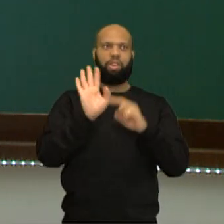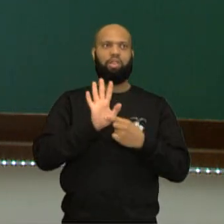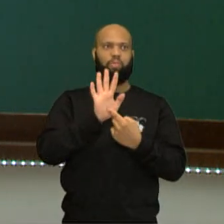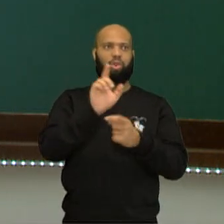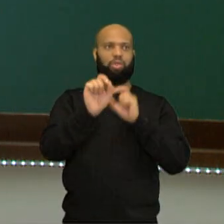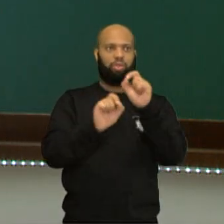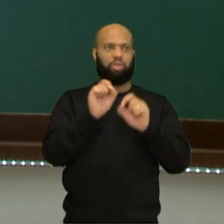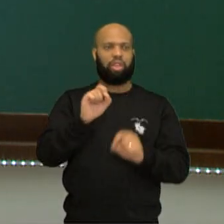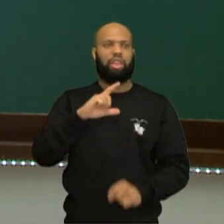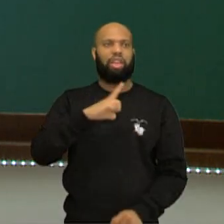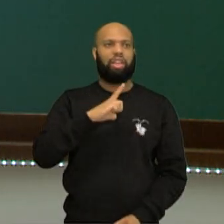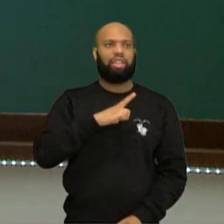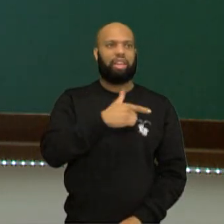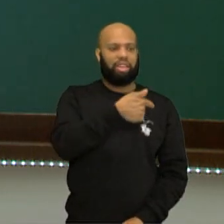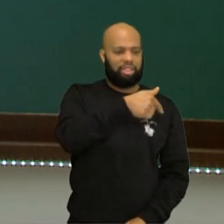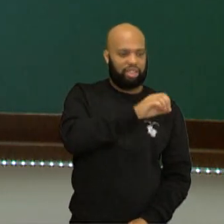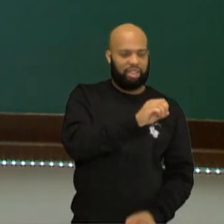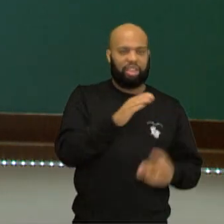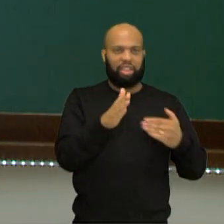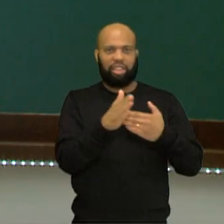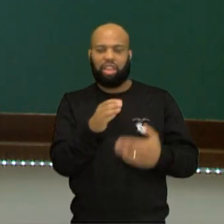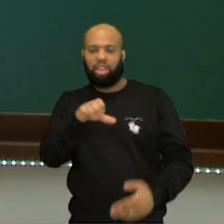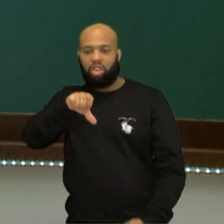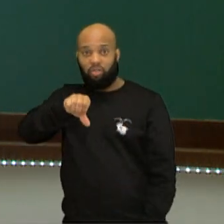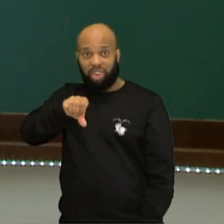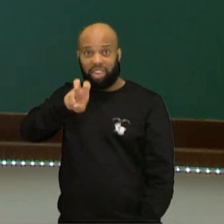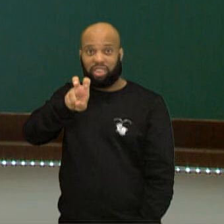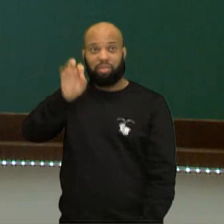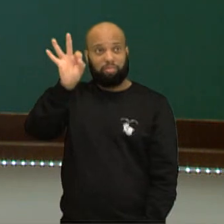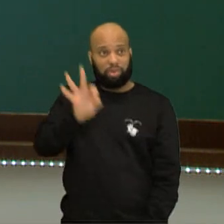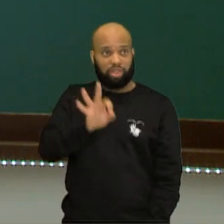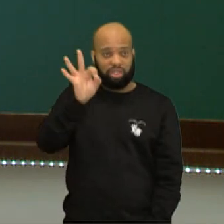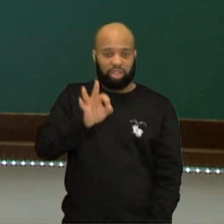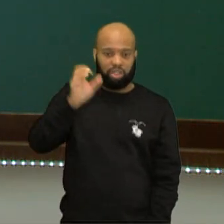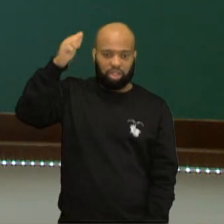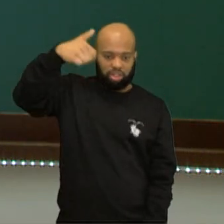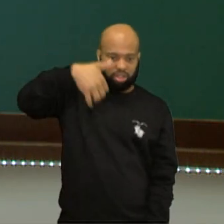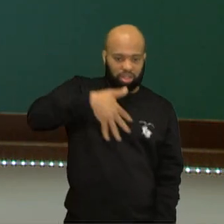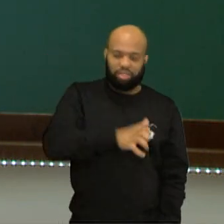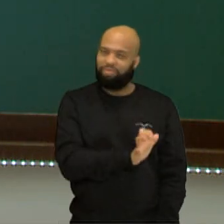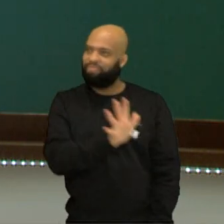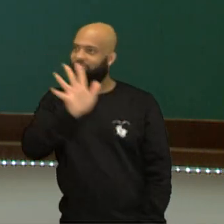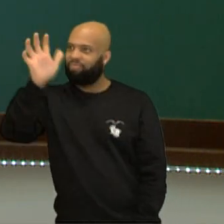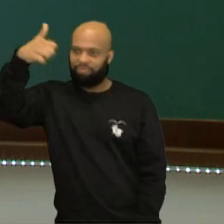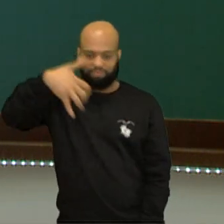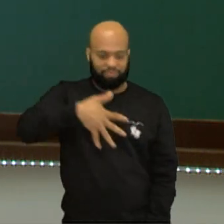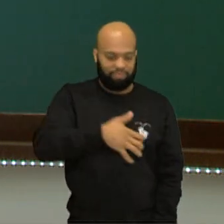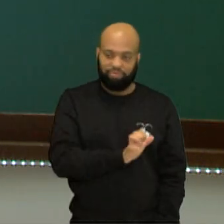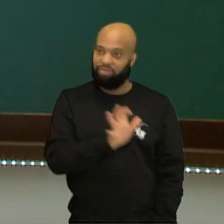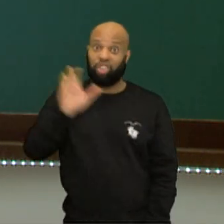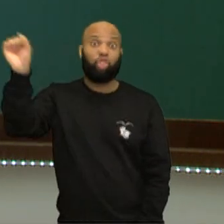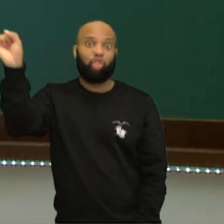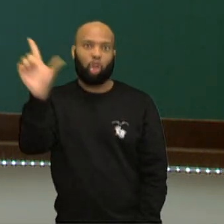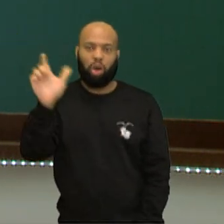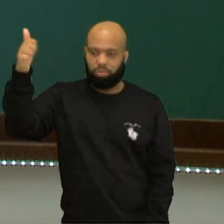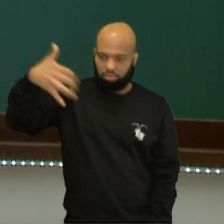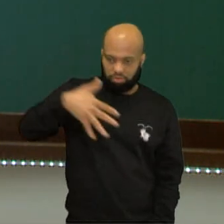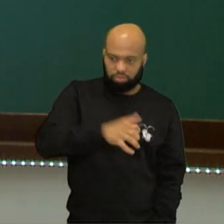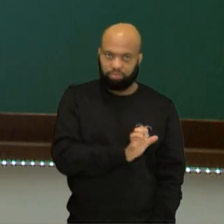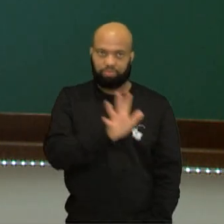aonde entre 70% a 95% da radiação solar emitida ela é